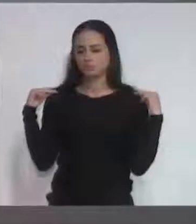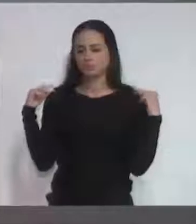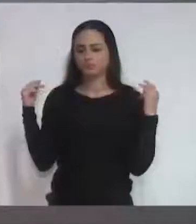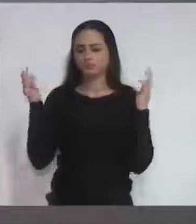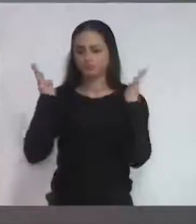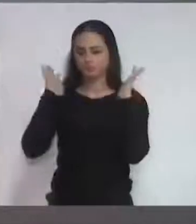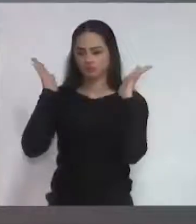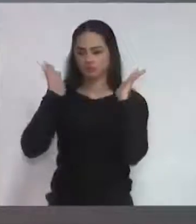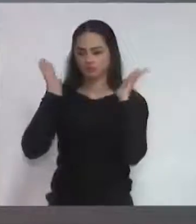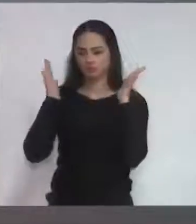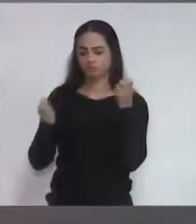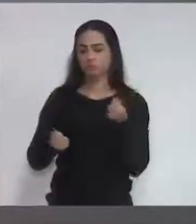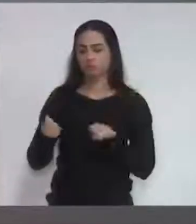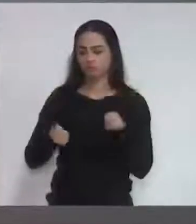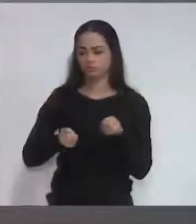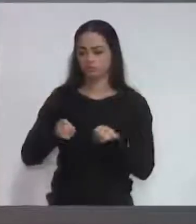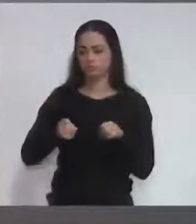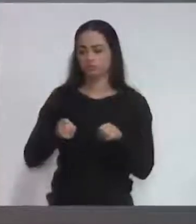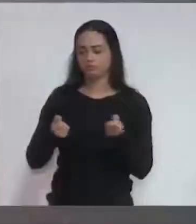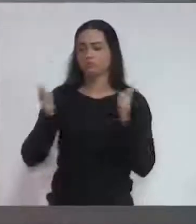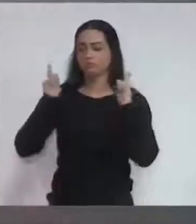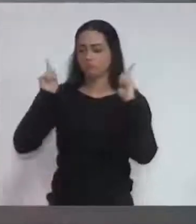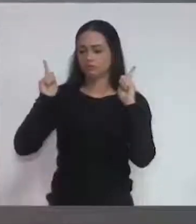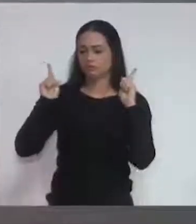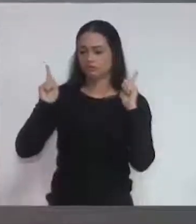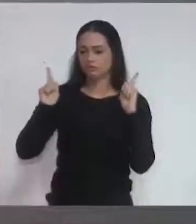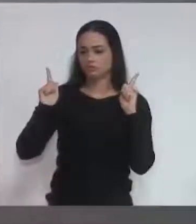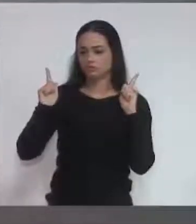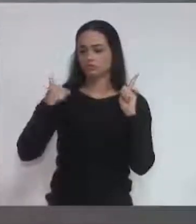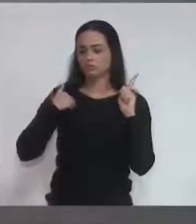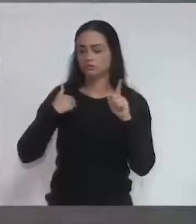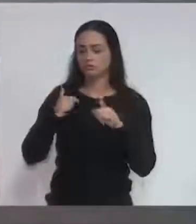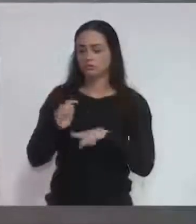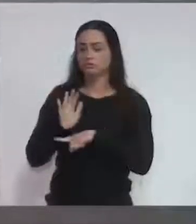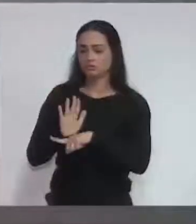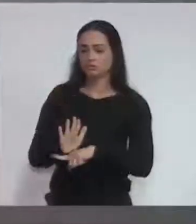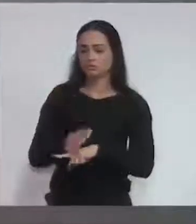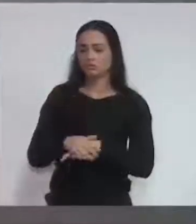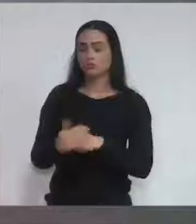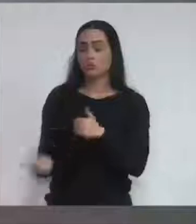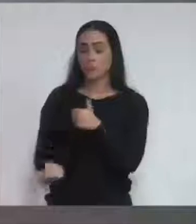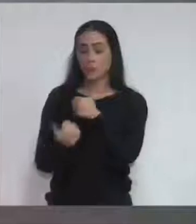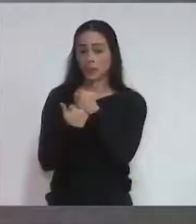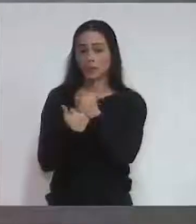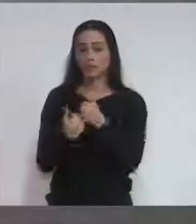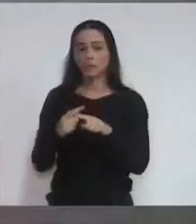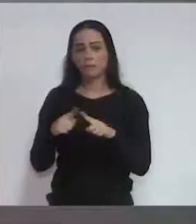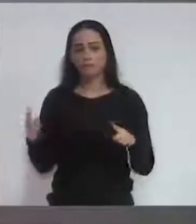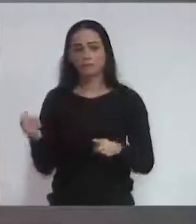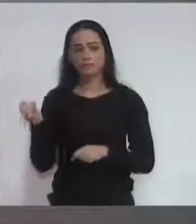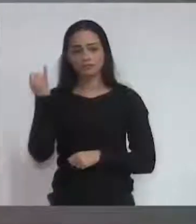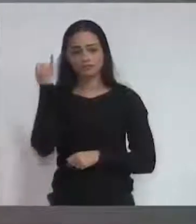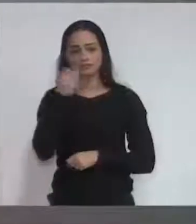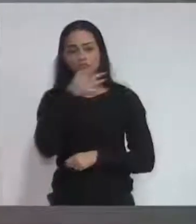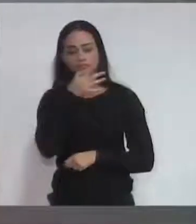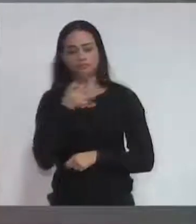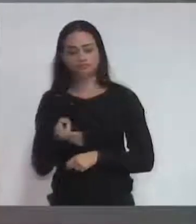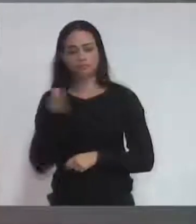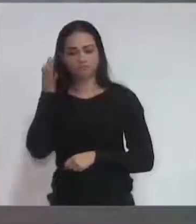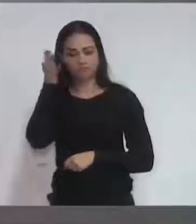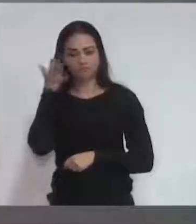aqui na cidade que tiveram no apoio a esses caminhoneiros, mas acho que é importante colocar essas